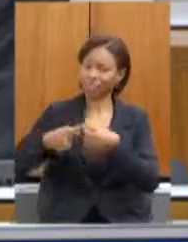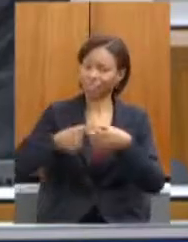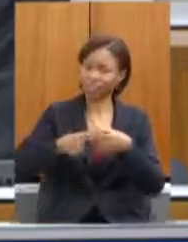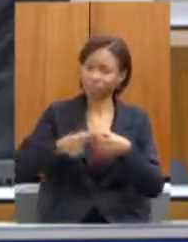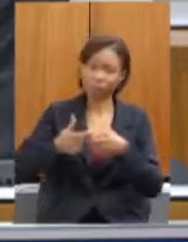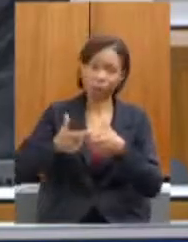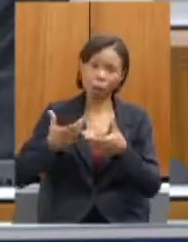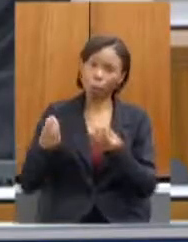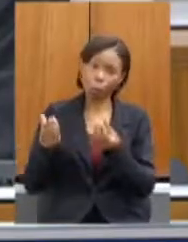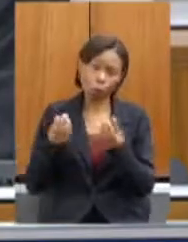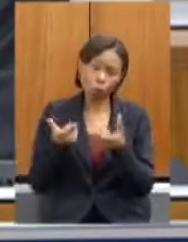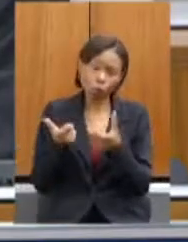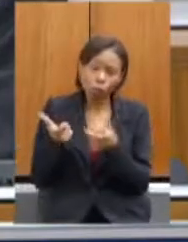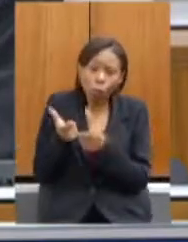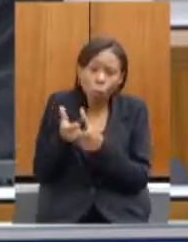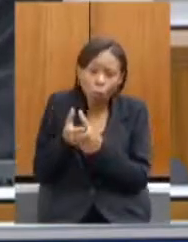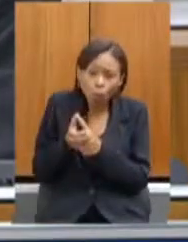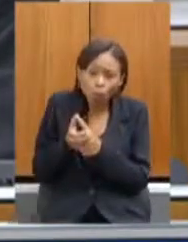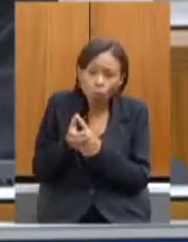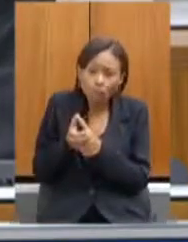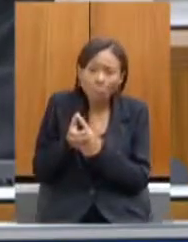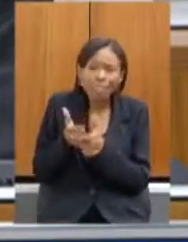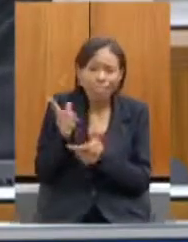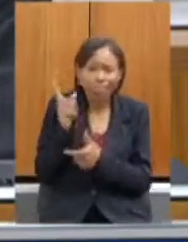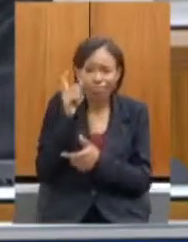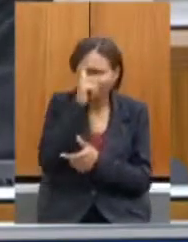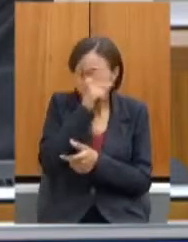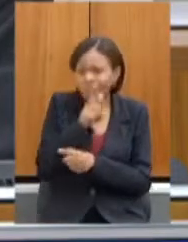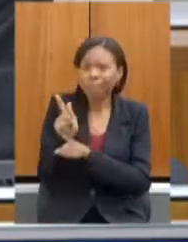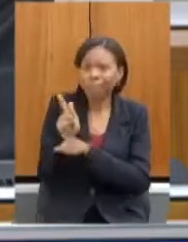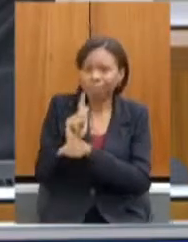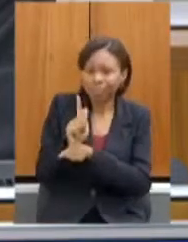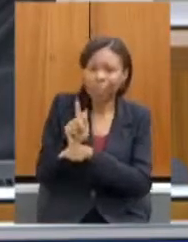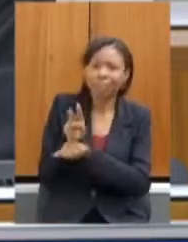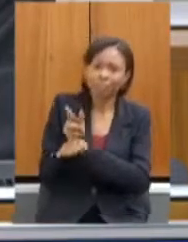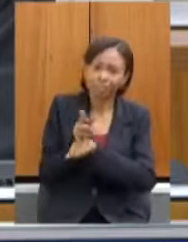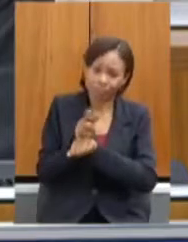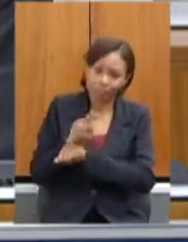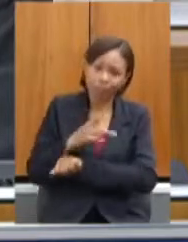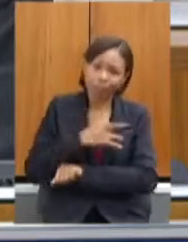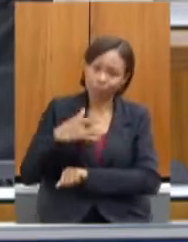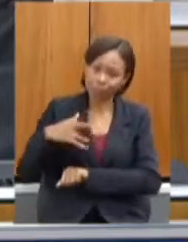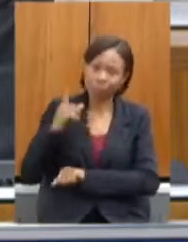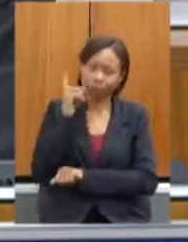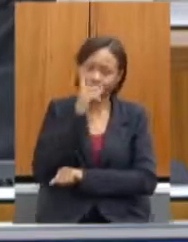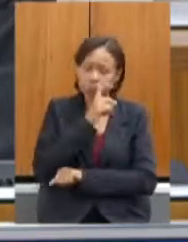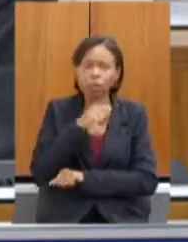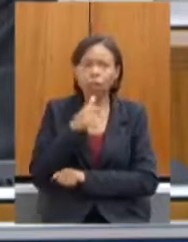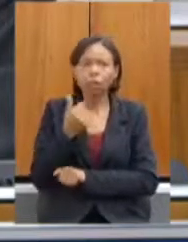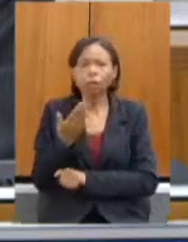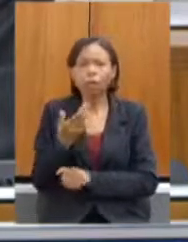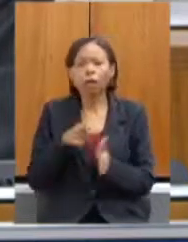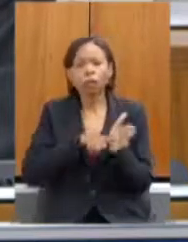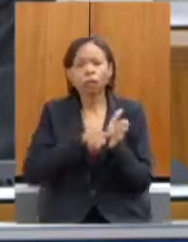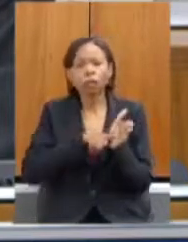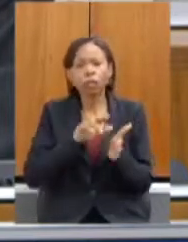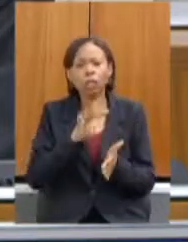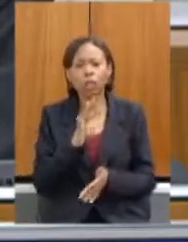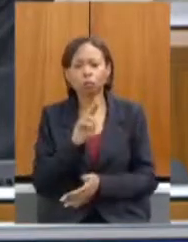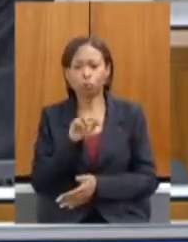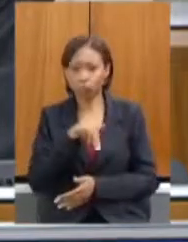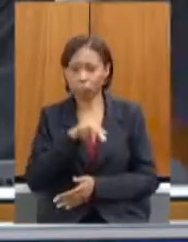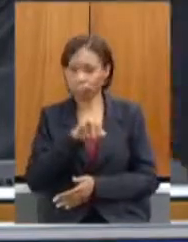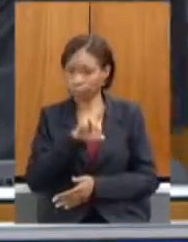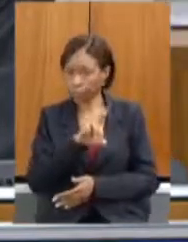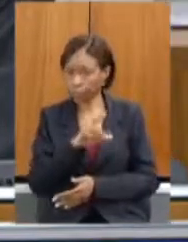pequenos e tem uma dificuldade de gestão e de acompanhamento da vigilância é em relação à pesquisa da funed eu